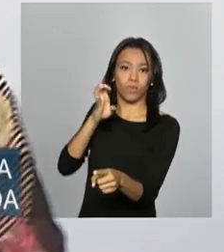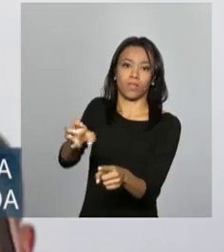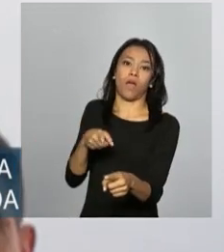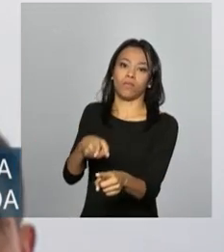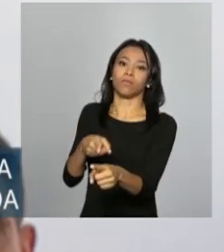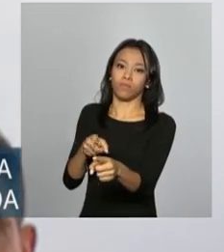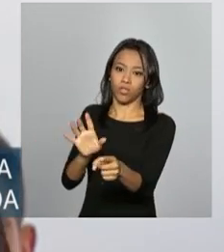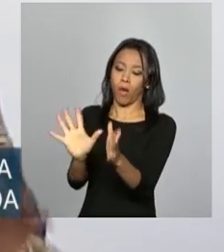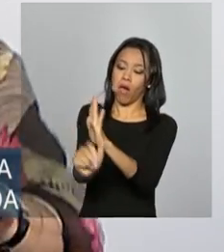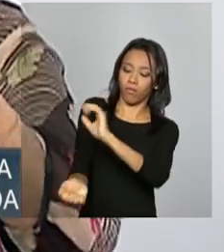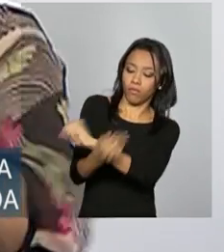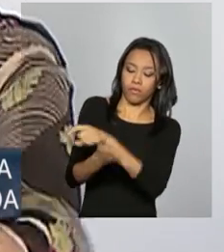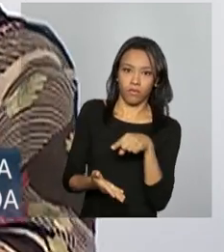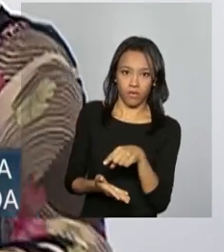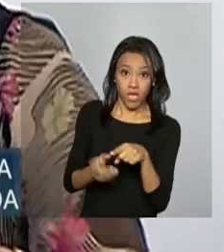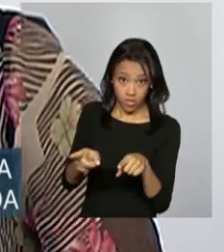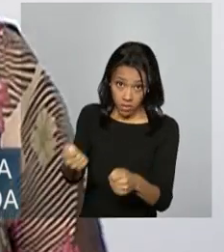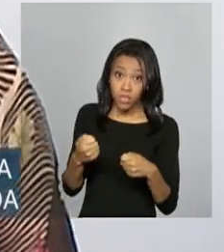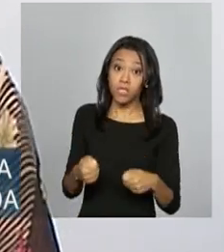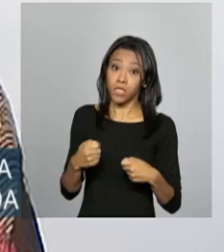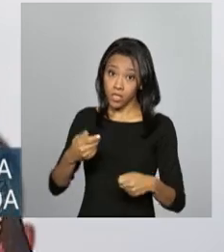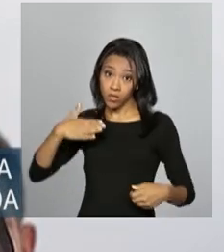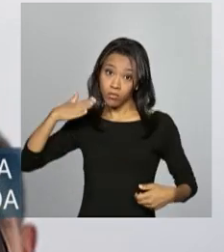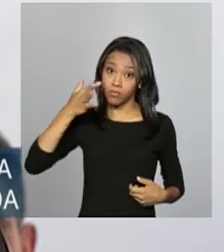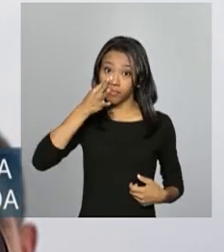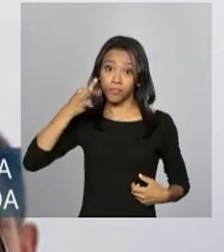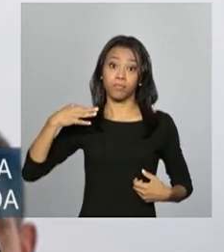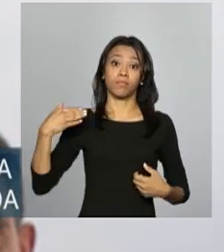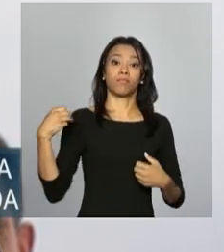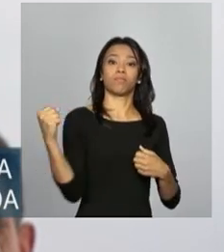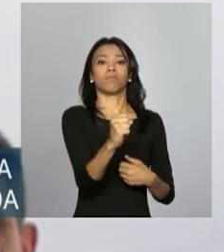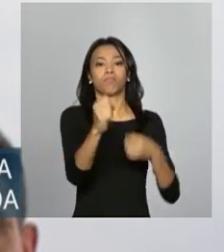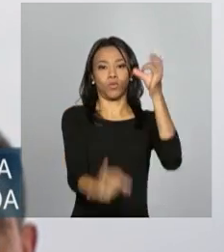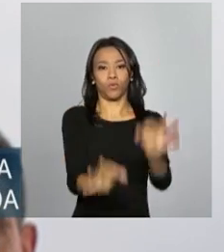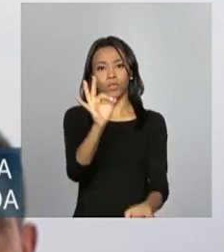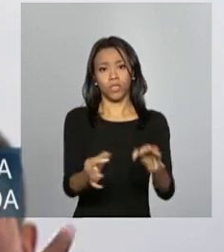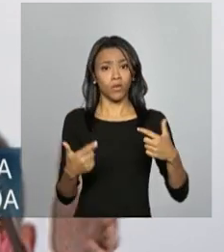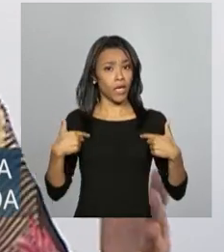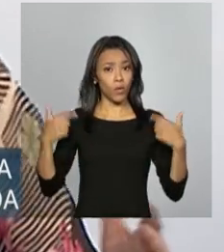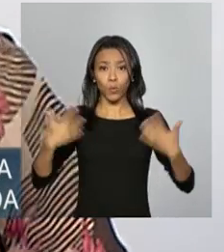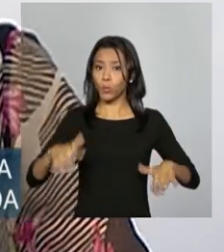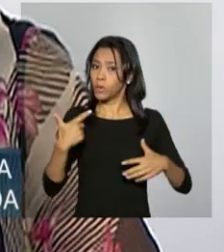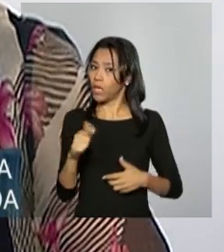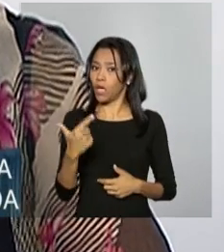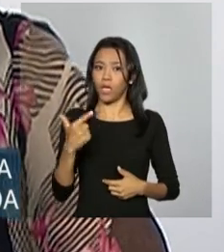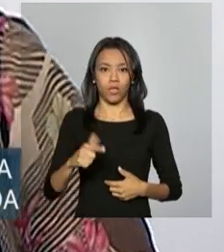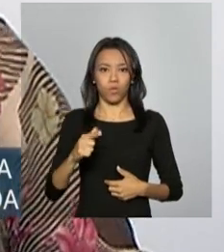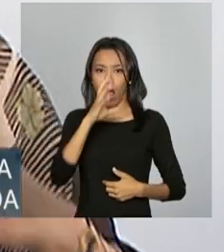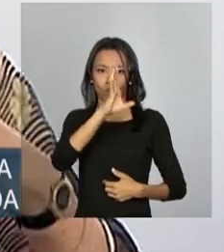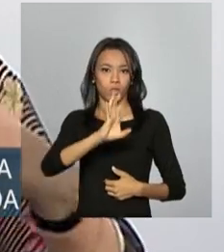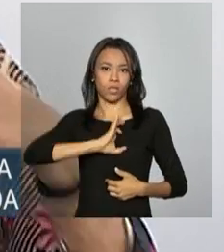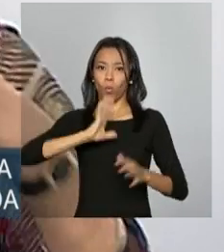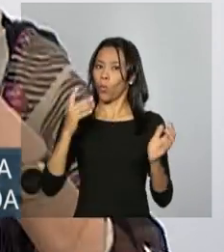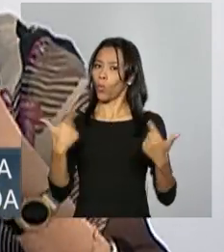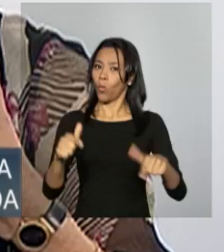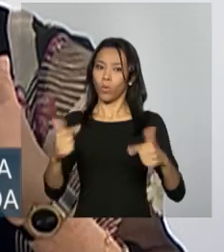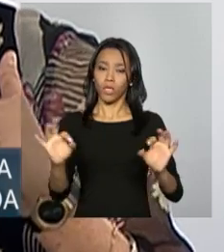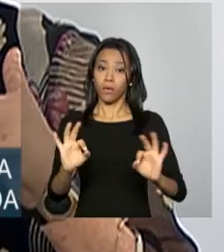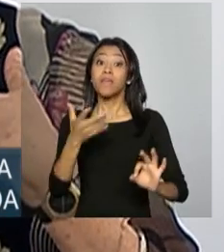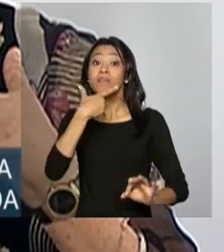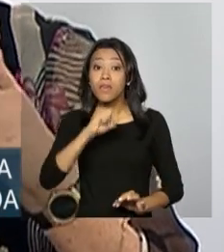de responder. Agora, eles têm acusação. Eu não tenho acusação. E o mais estranho é que